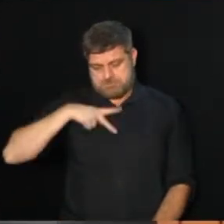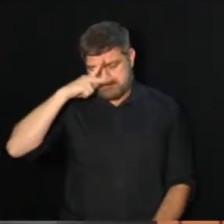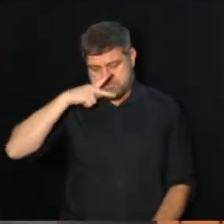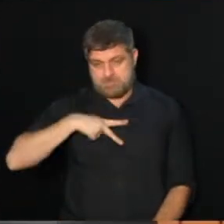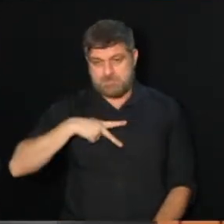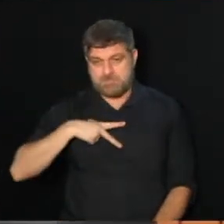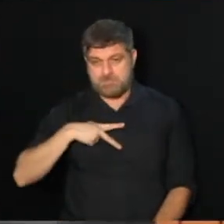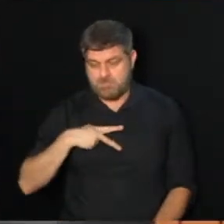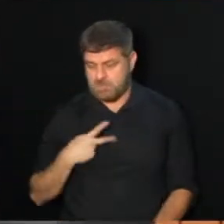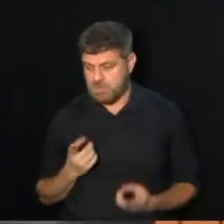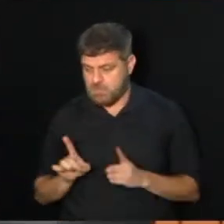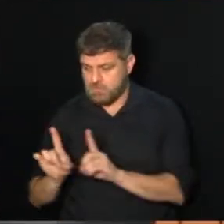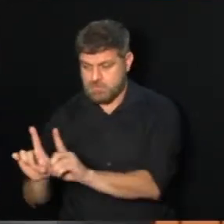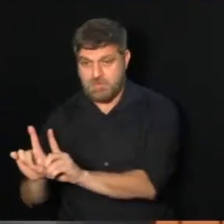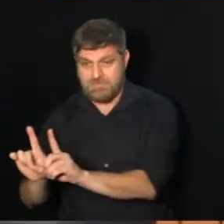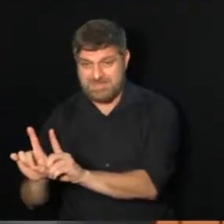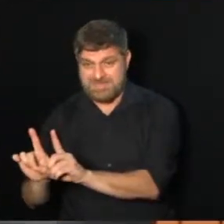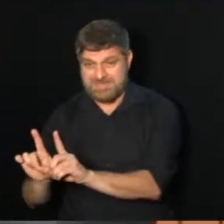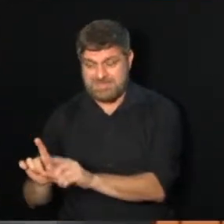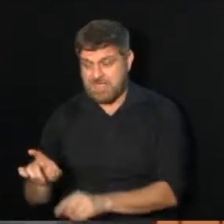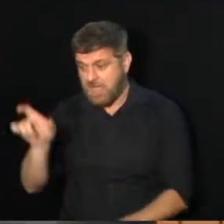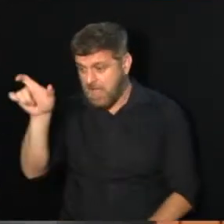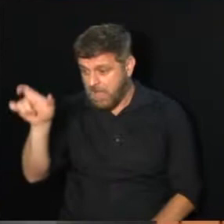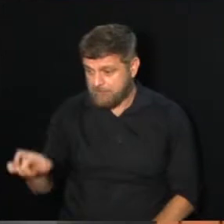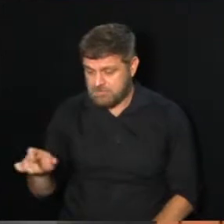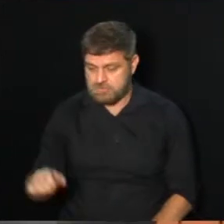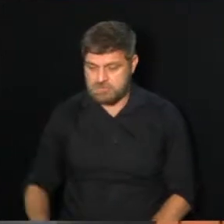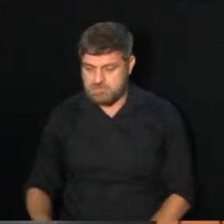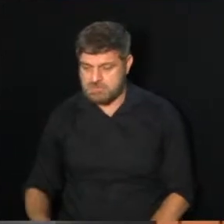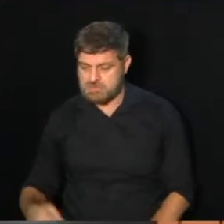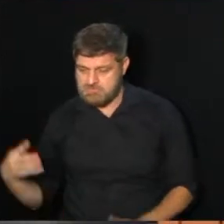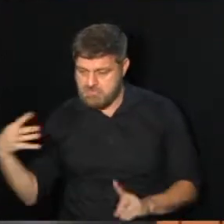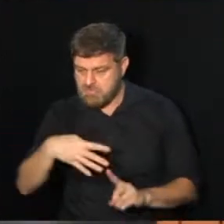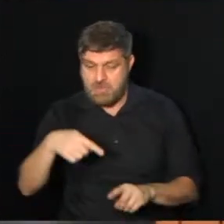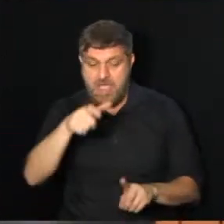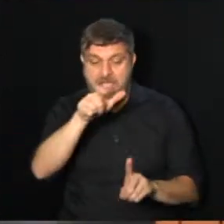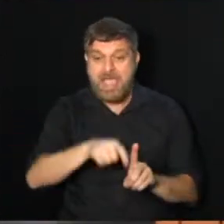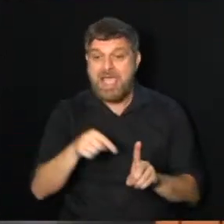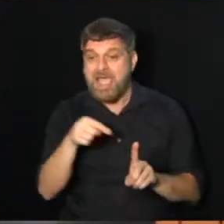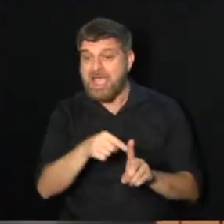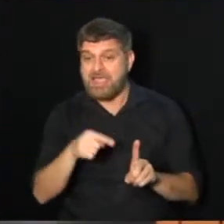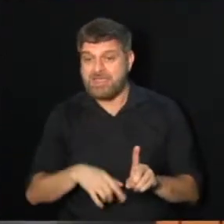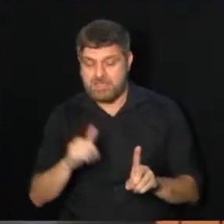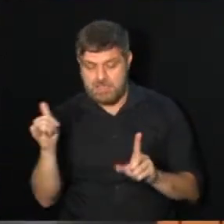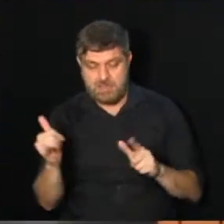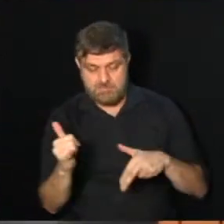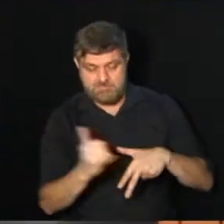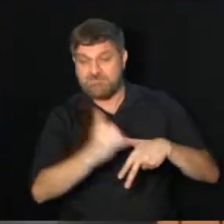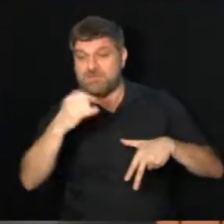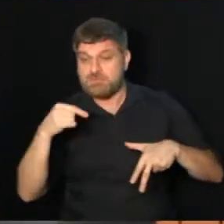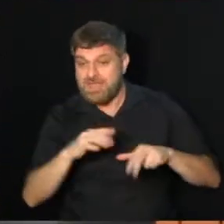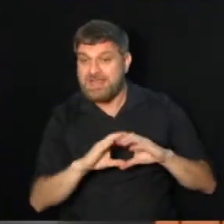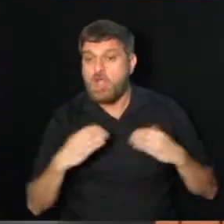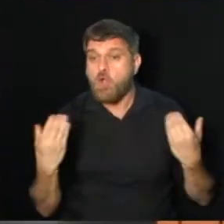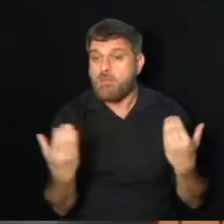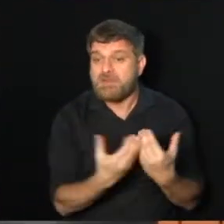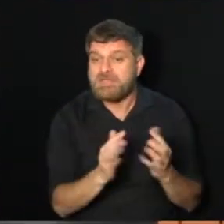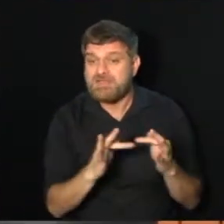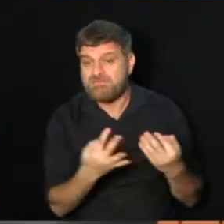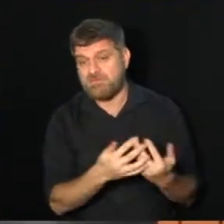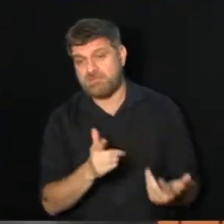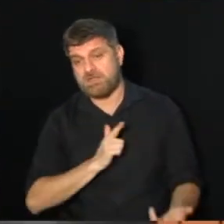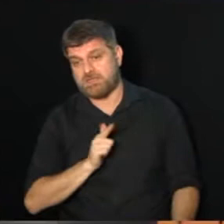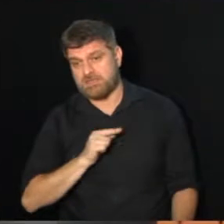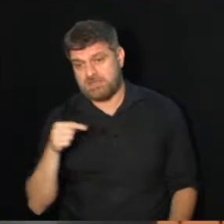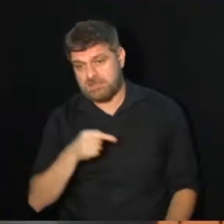A e B. Esse A, que é a vítima, ele tem família, ele convive numa comunidade, ele vive em sociedade.